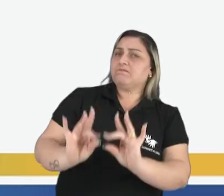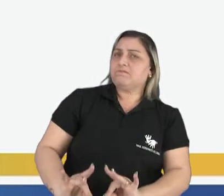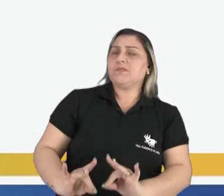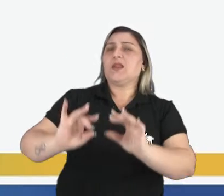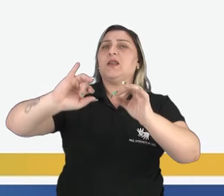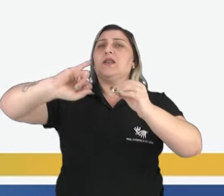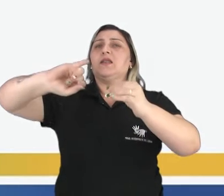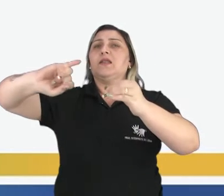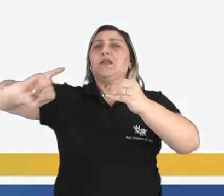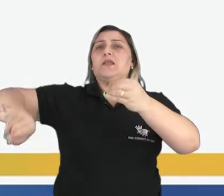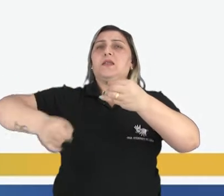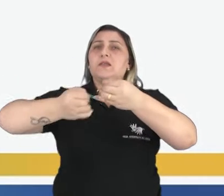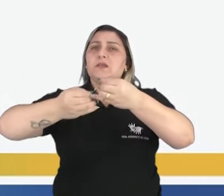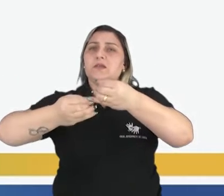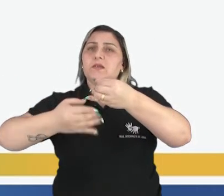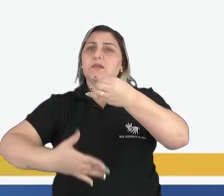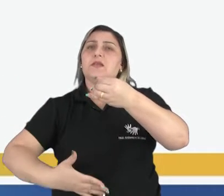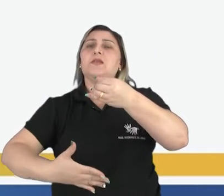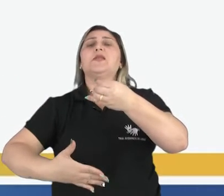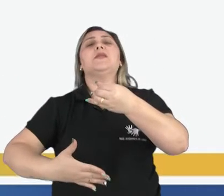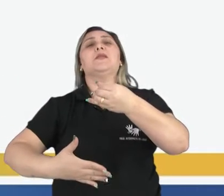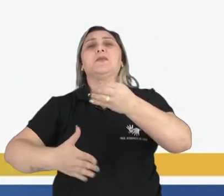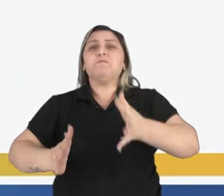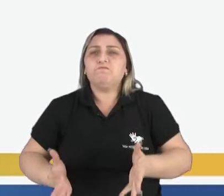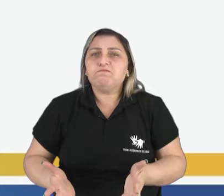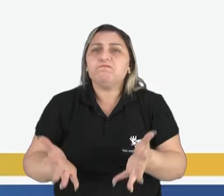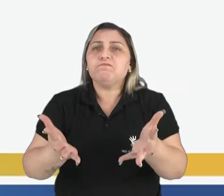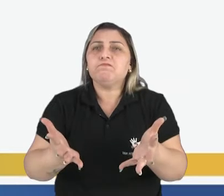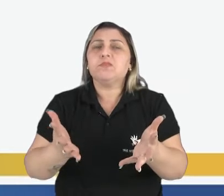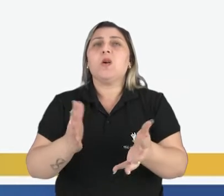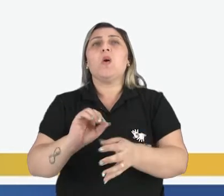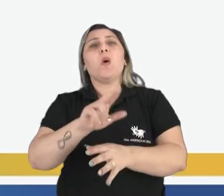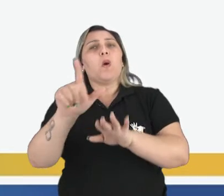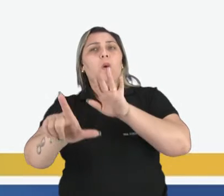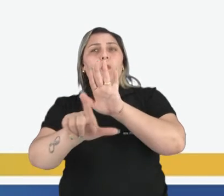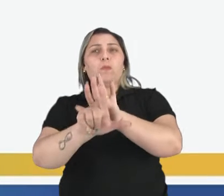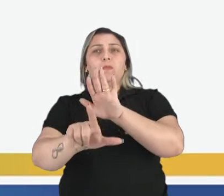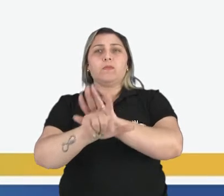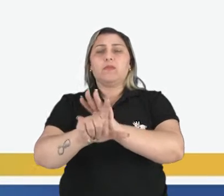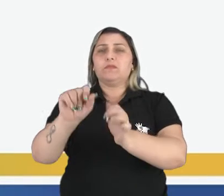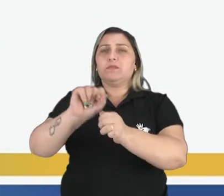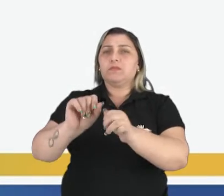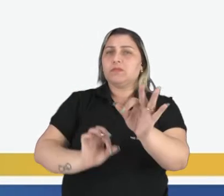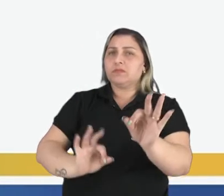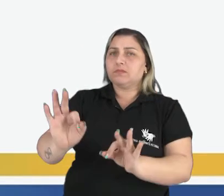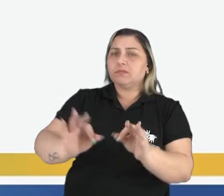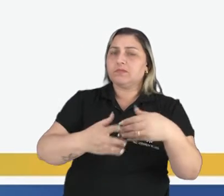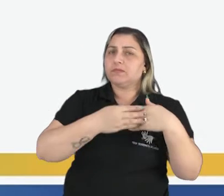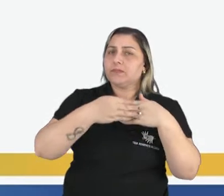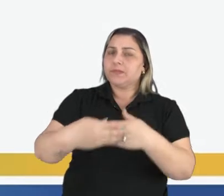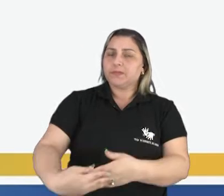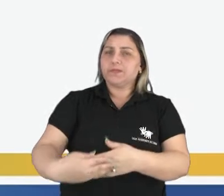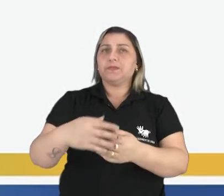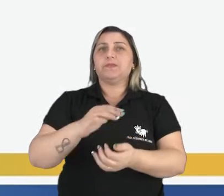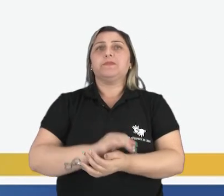de justificar, de induzir ou aplicar leis que vêm